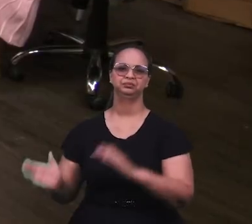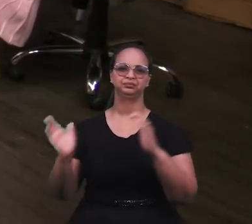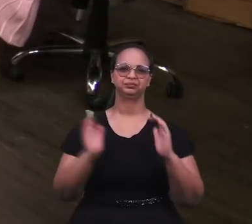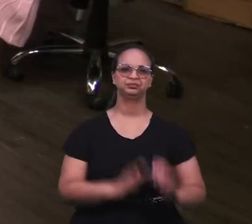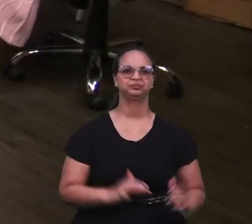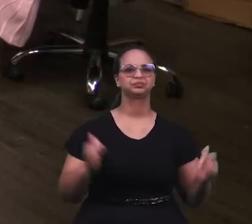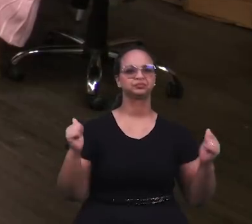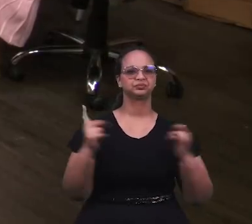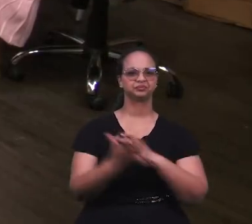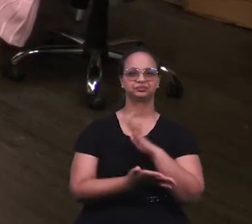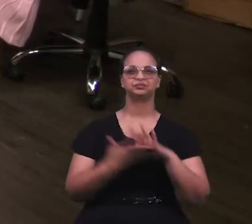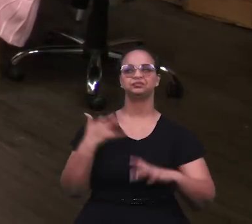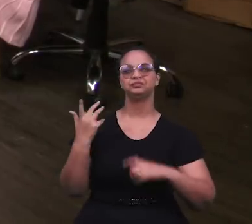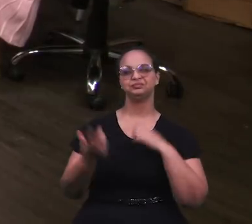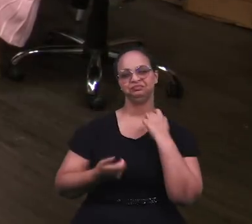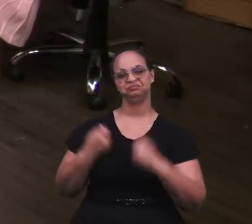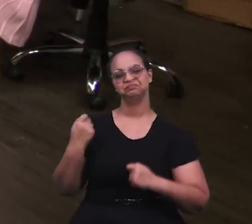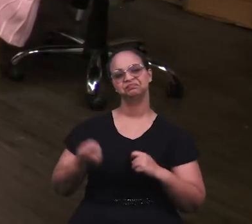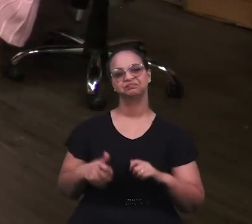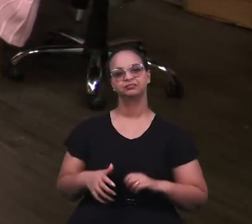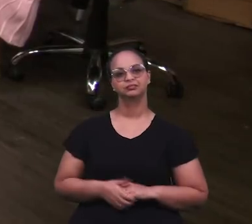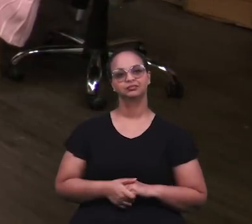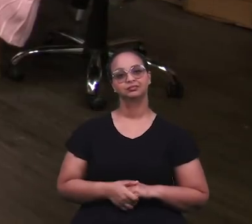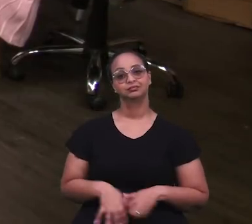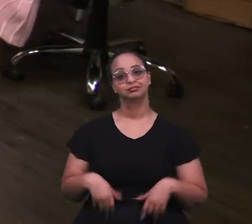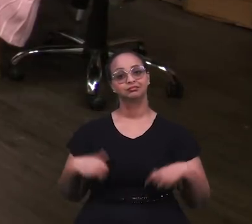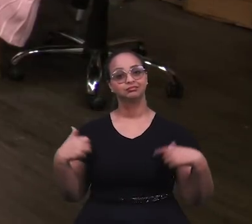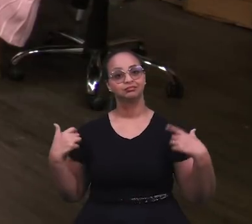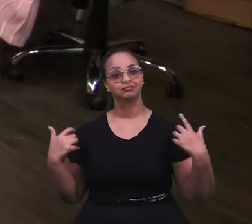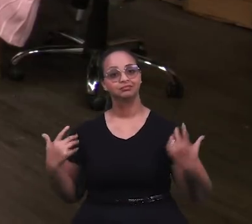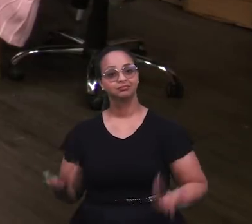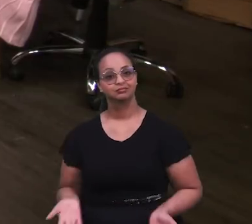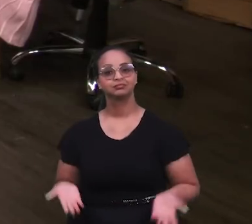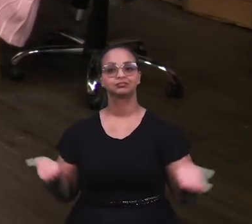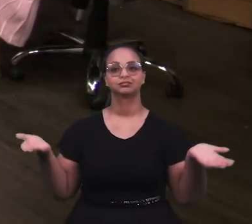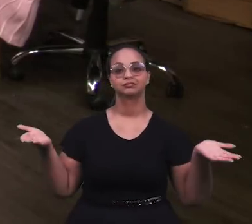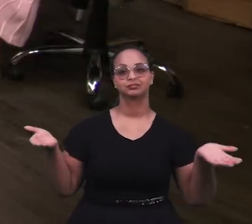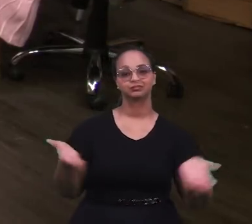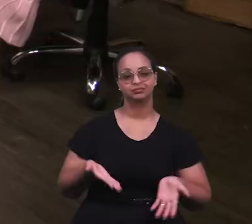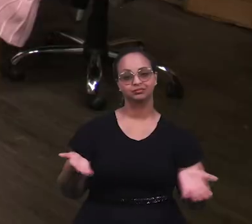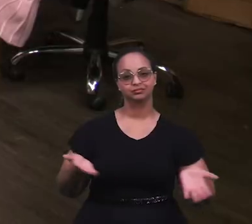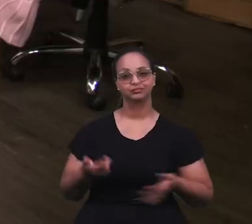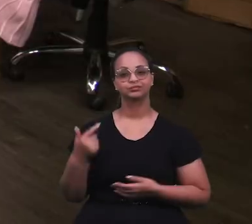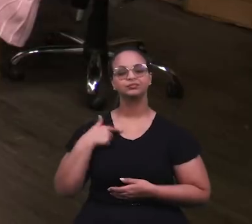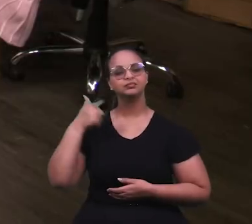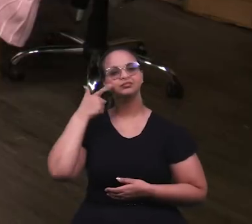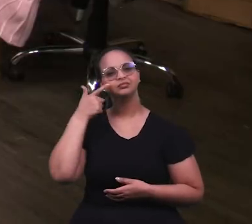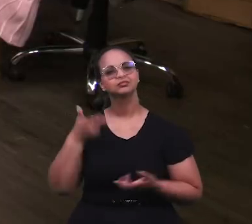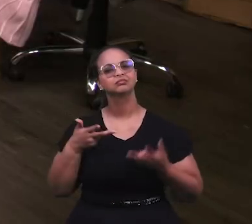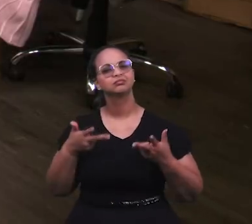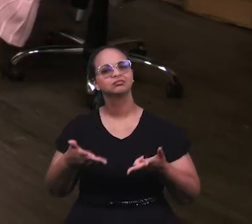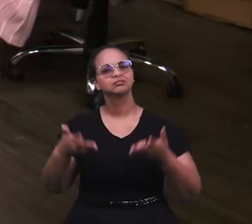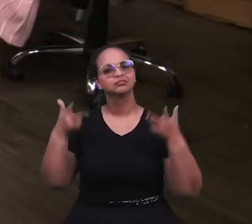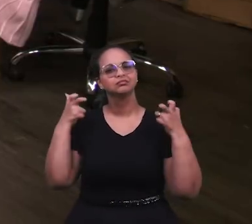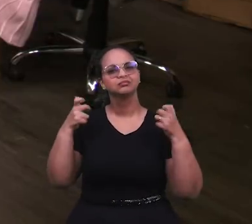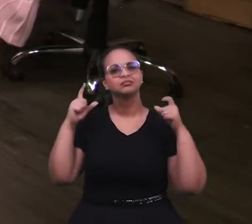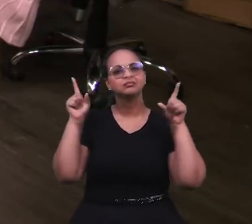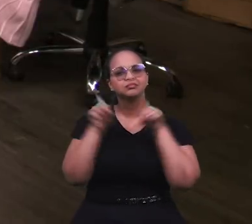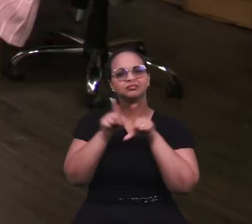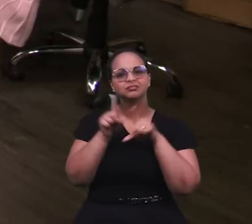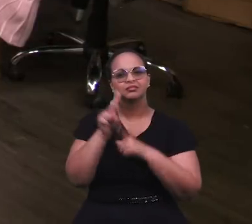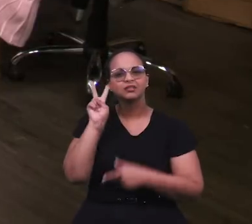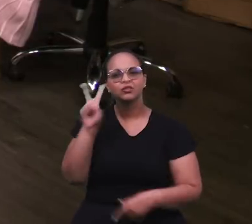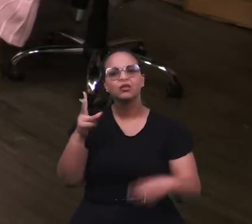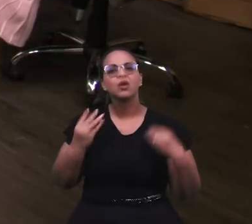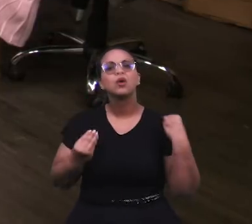A solução, ela existe, isso é uma bênção. Bom, a gente agora vai ouvir, né, e assistir a